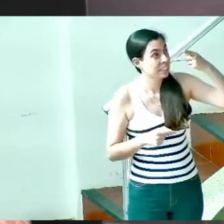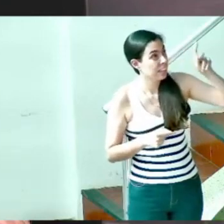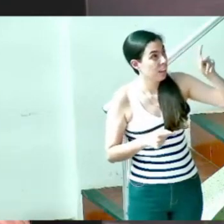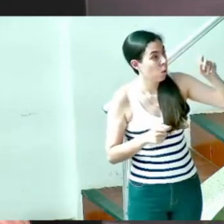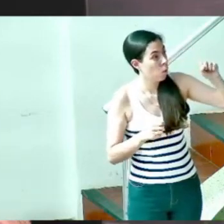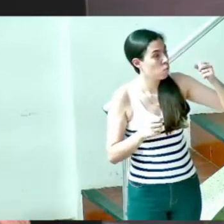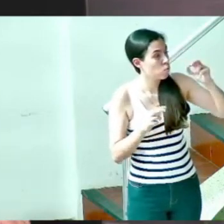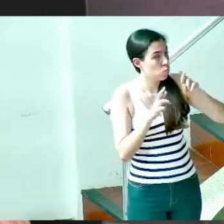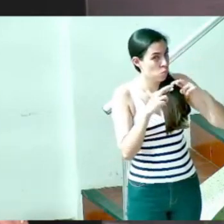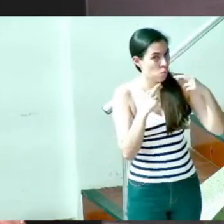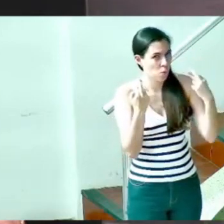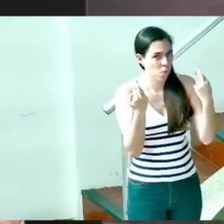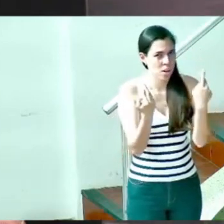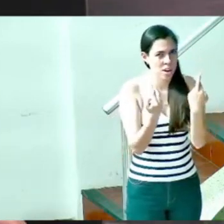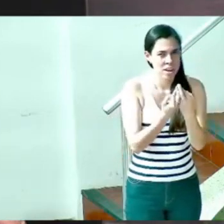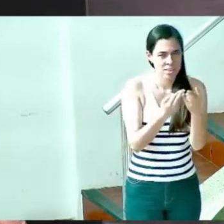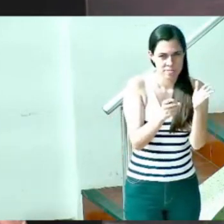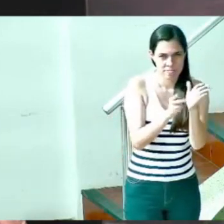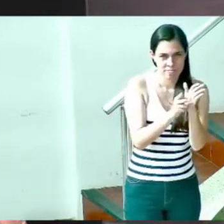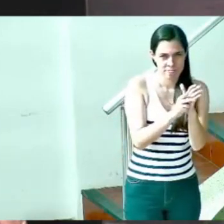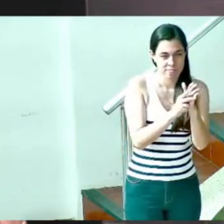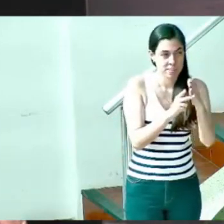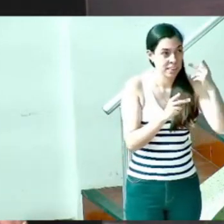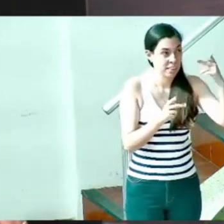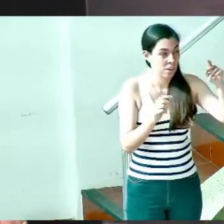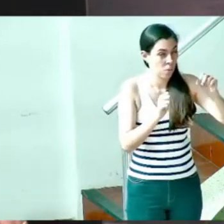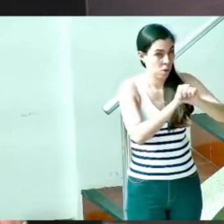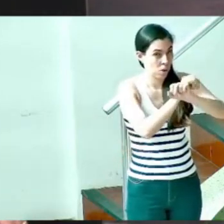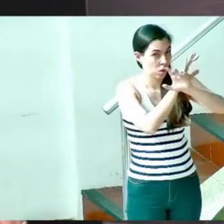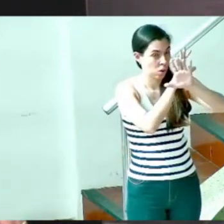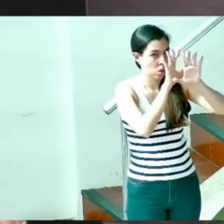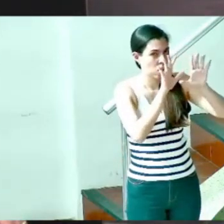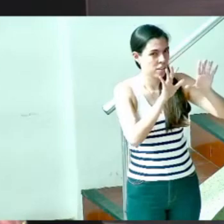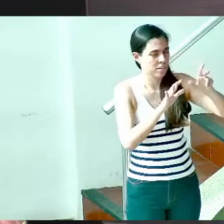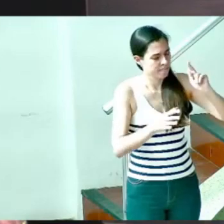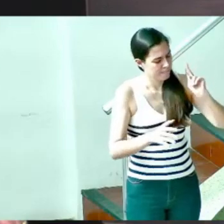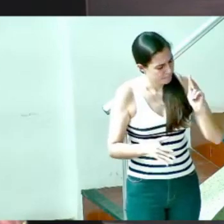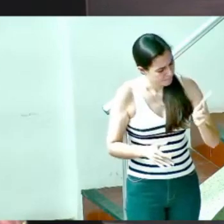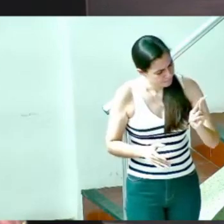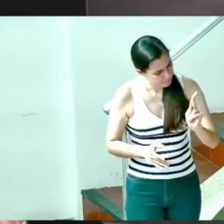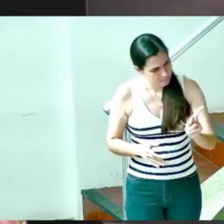sempre. Nós somos relembrados de que